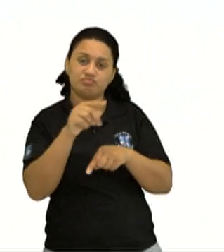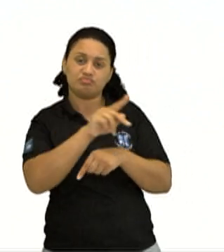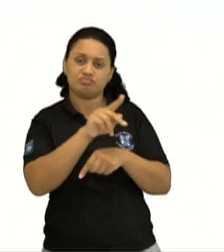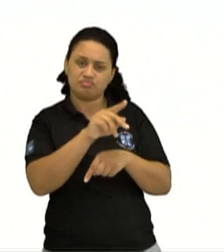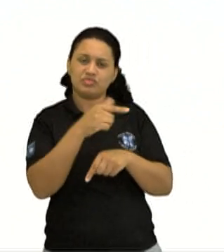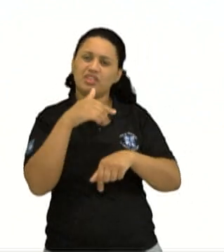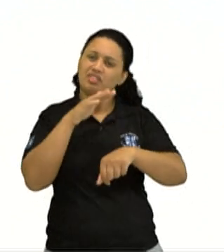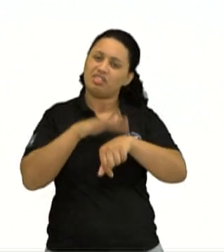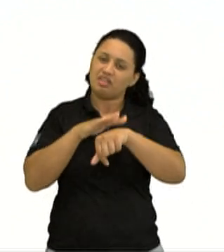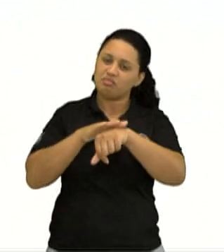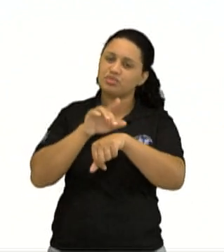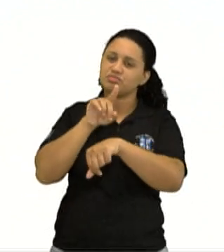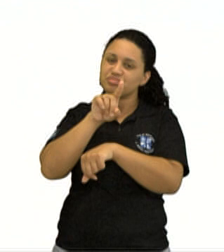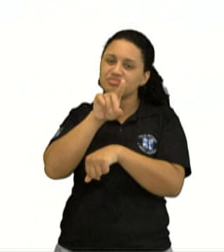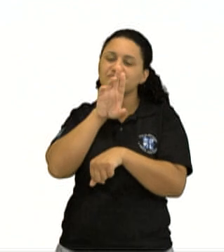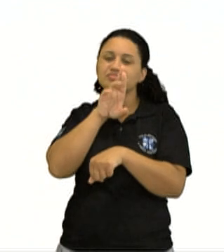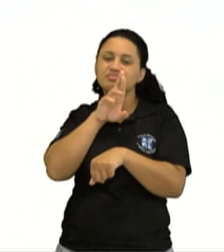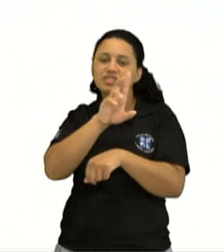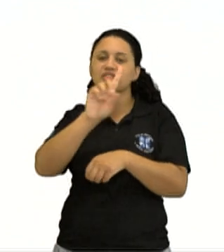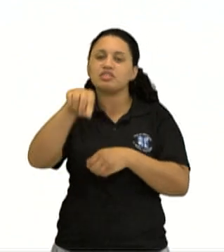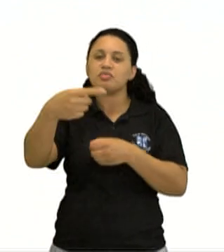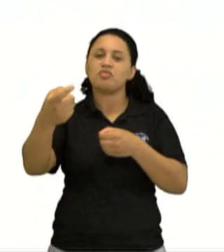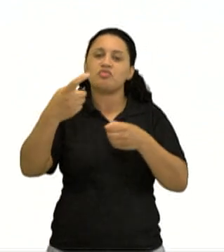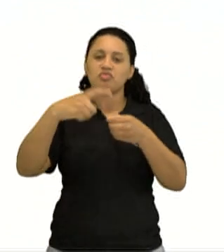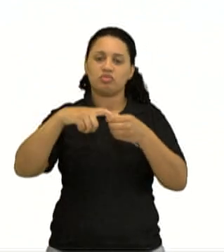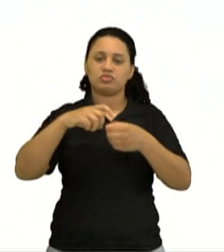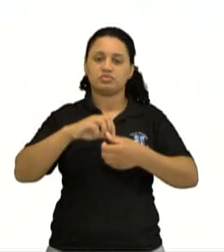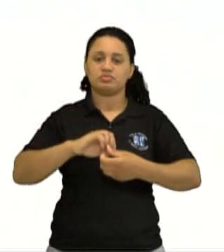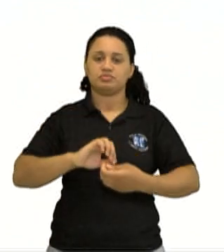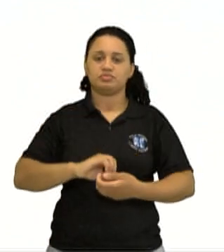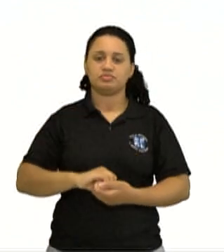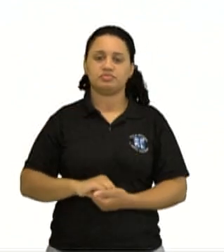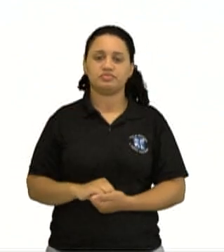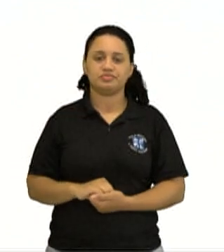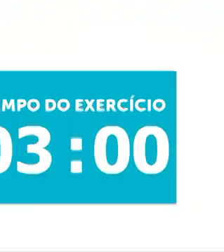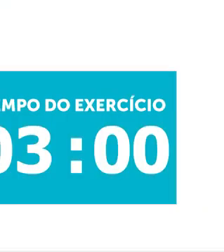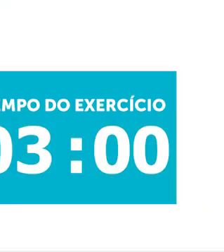um tempinho para vocês e daqui a pouco a gente responde essa questão.